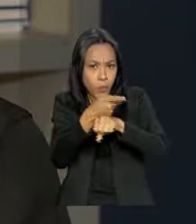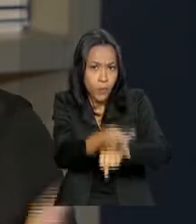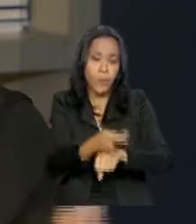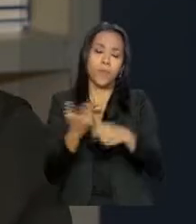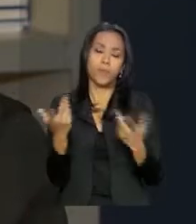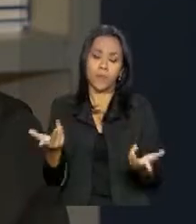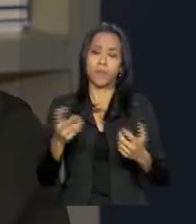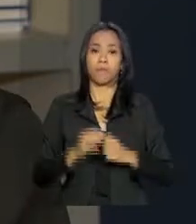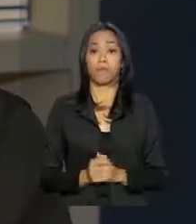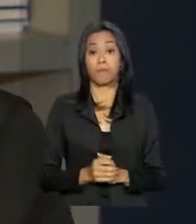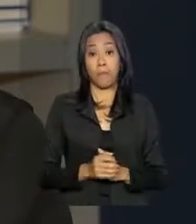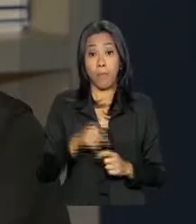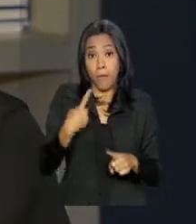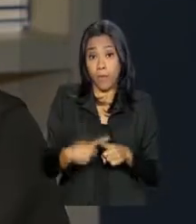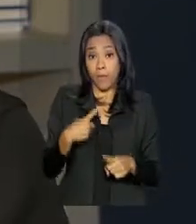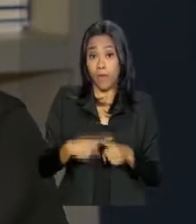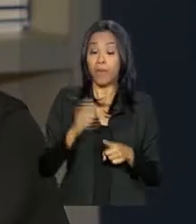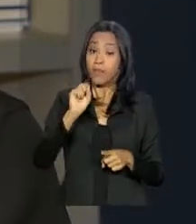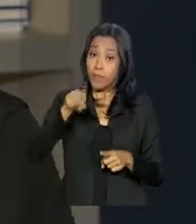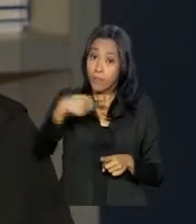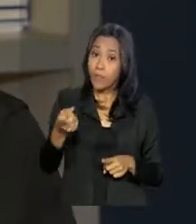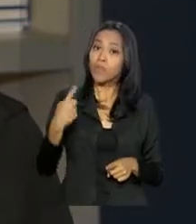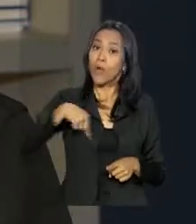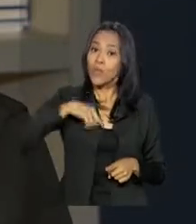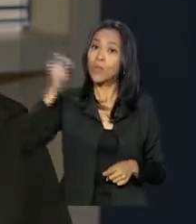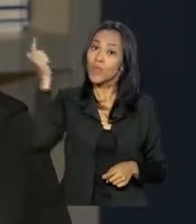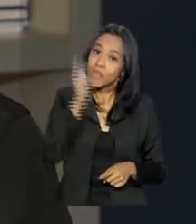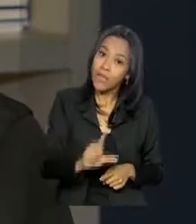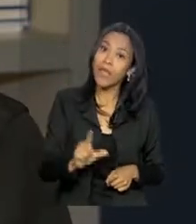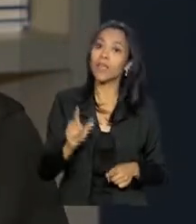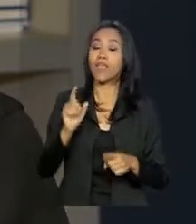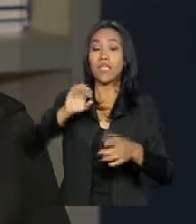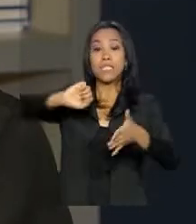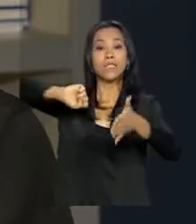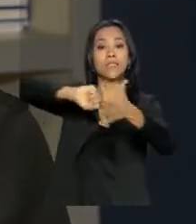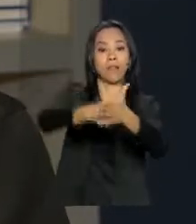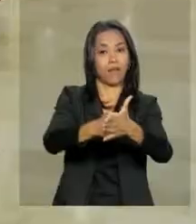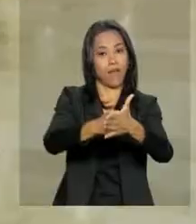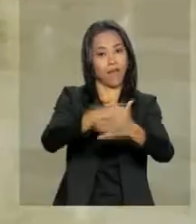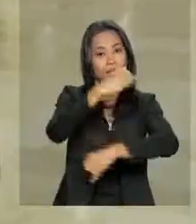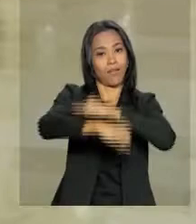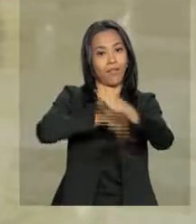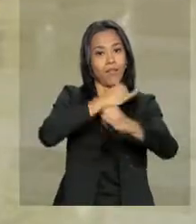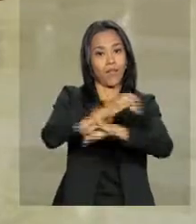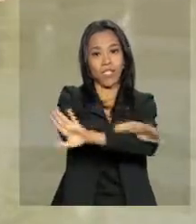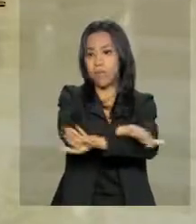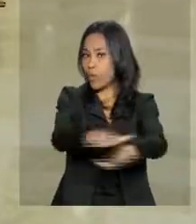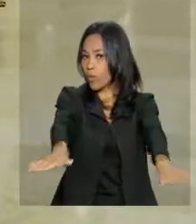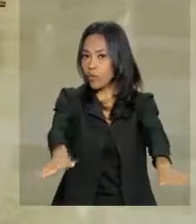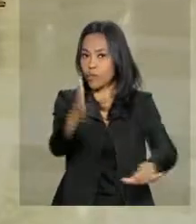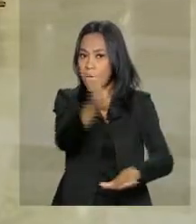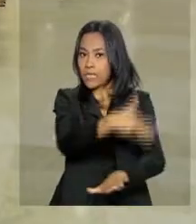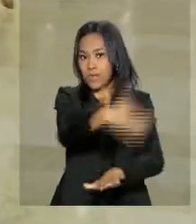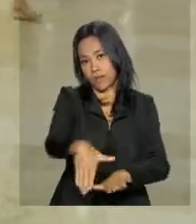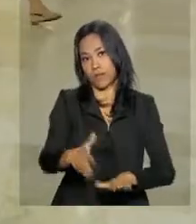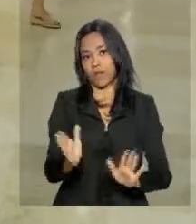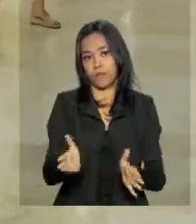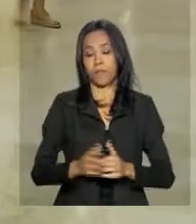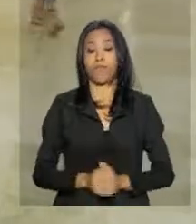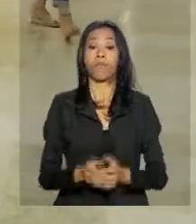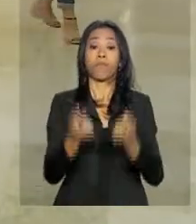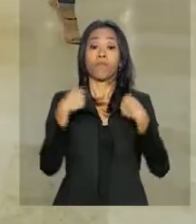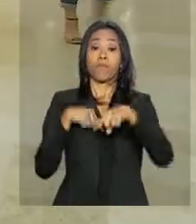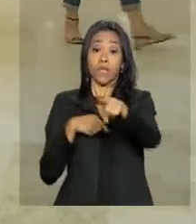depois consumidor como os procons porque a partir daí a gente consegue retirar aquele site do ar e proteger o cidadão de acordo com levantamento da confederação